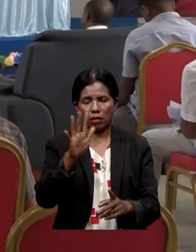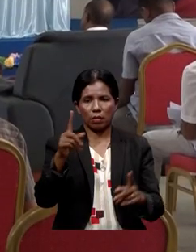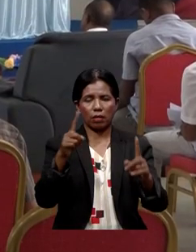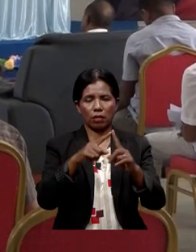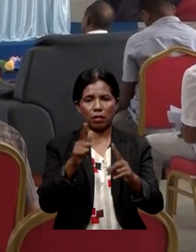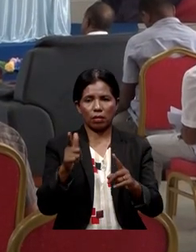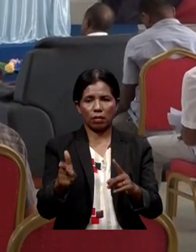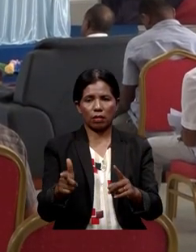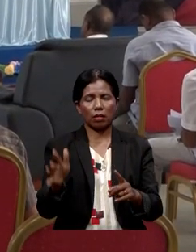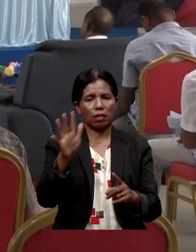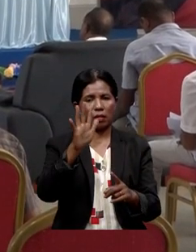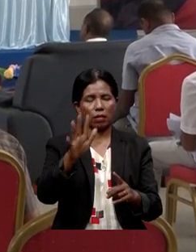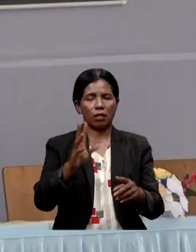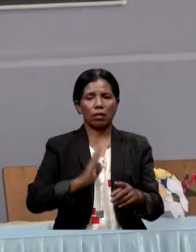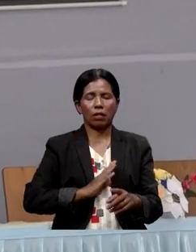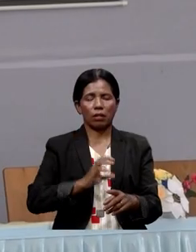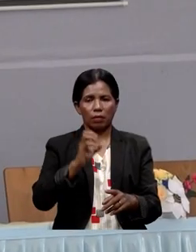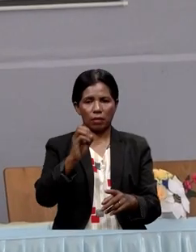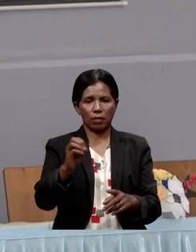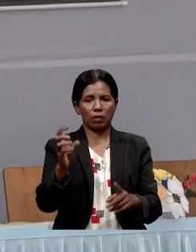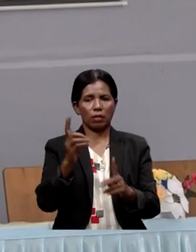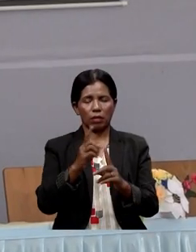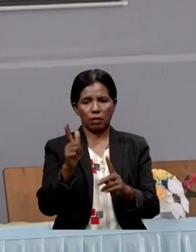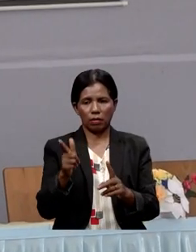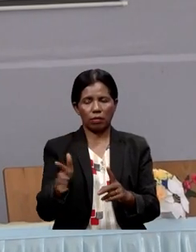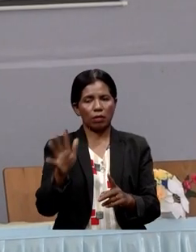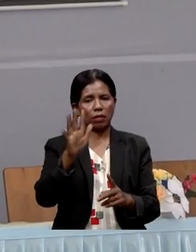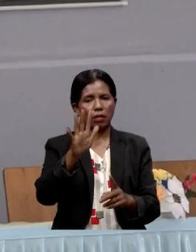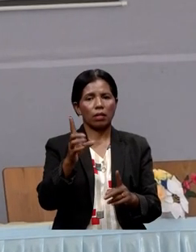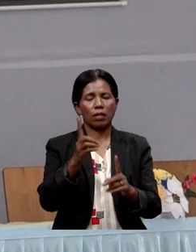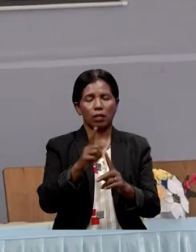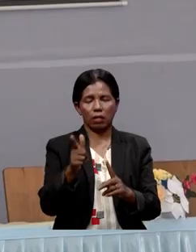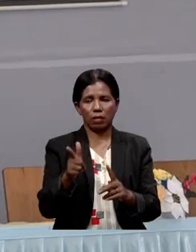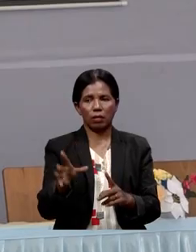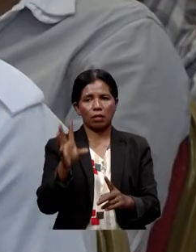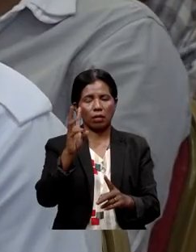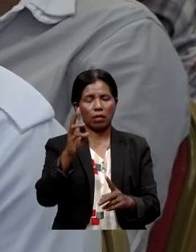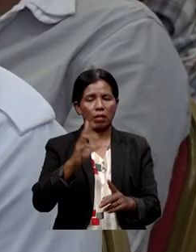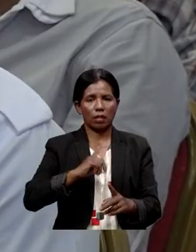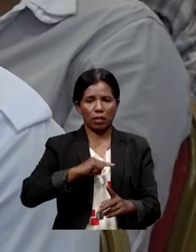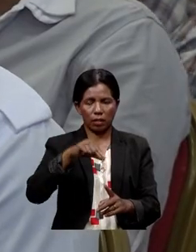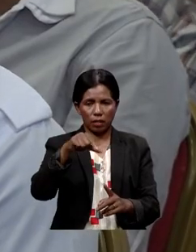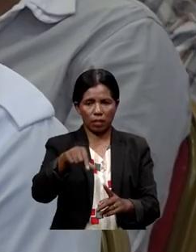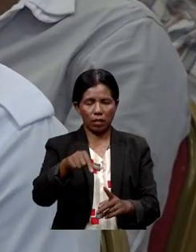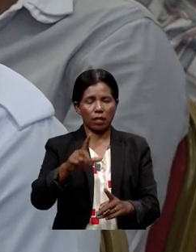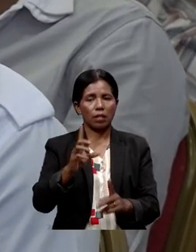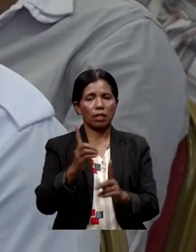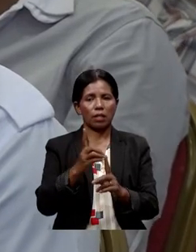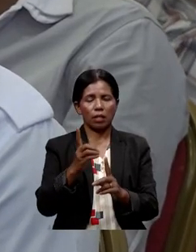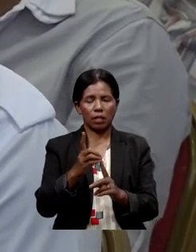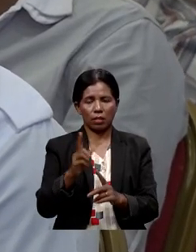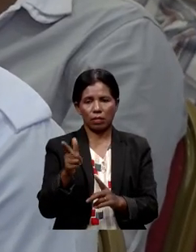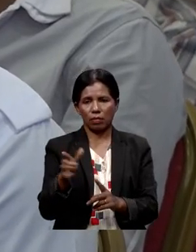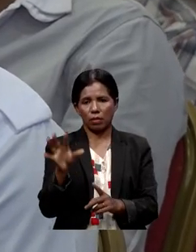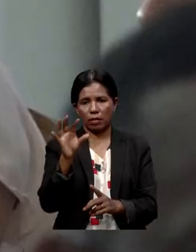Loron Ronulu Racing Lima iha Bobonaru, Loron Ronulu Racing Nen to Loron Ronulu Racing Walu iha Likisa, Loron Ronulu Racing Sia